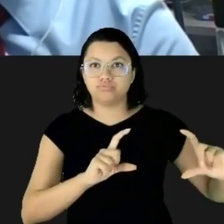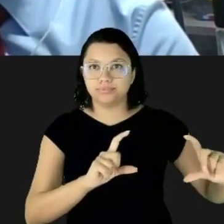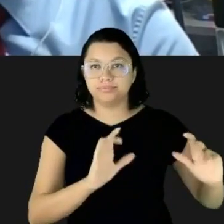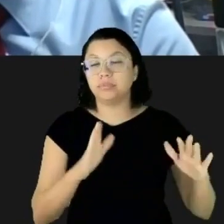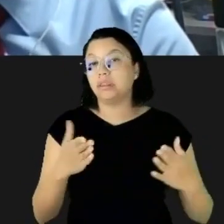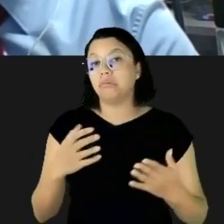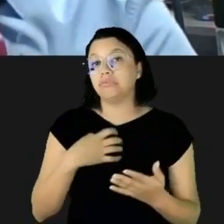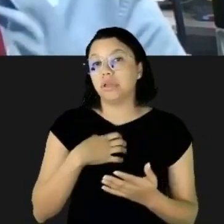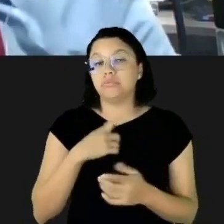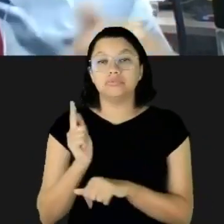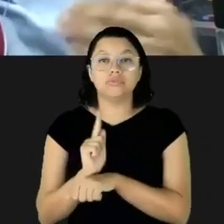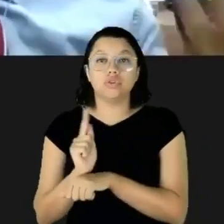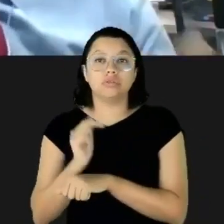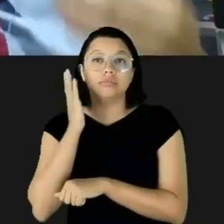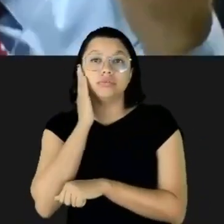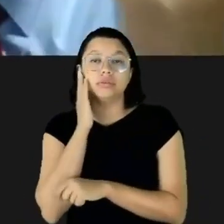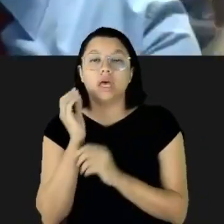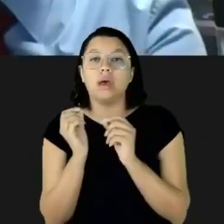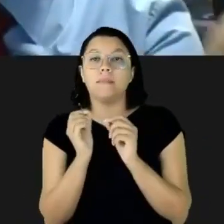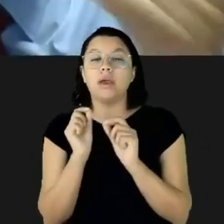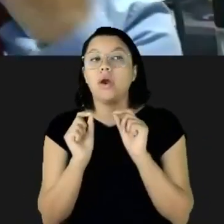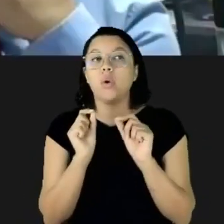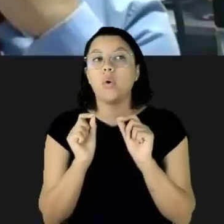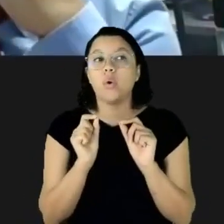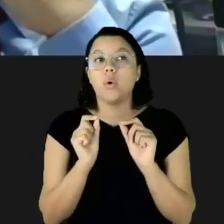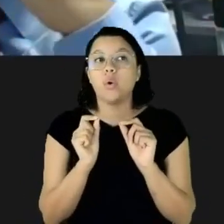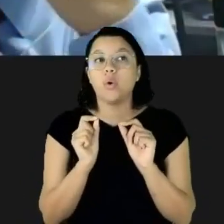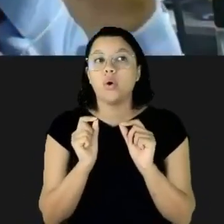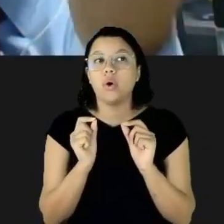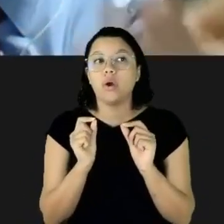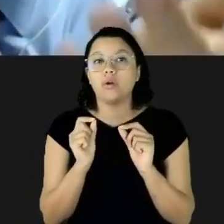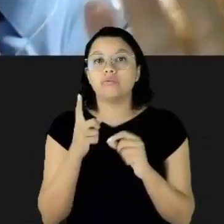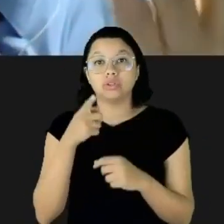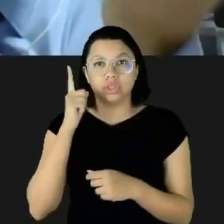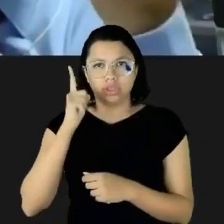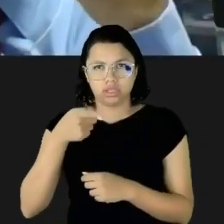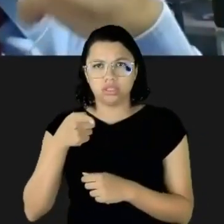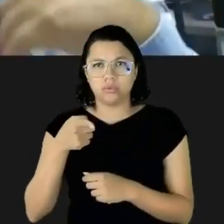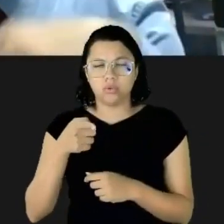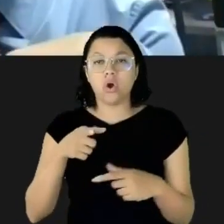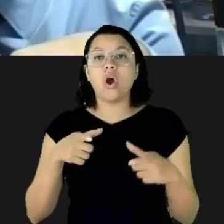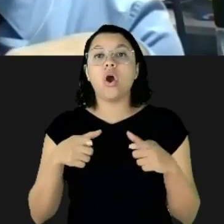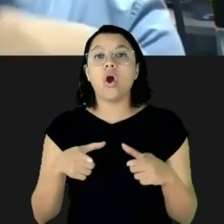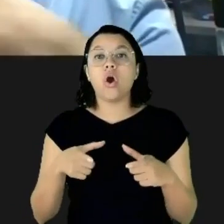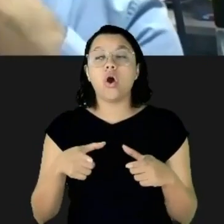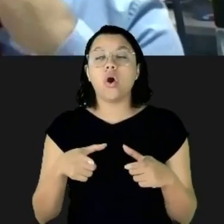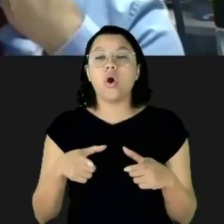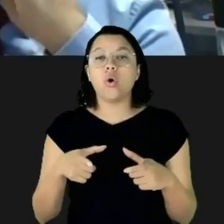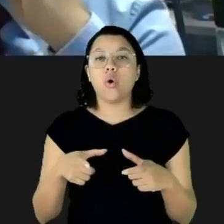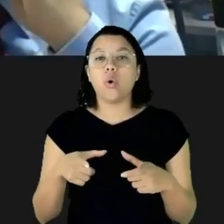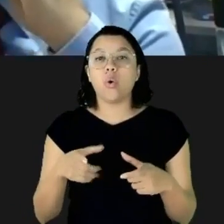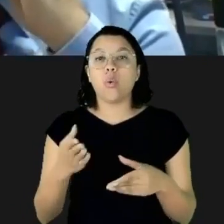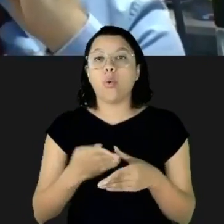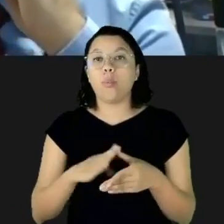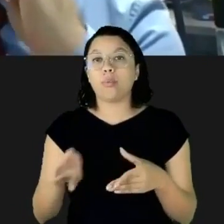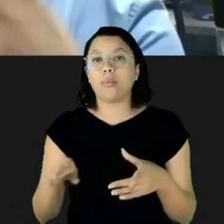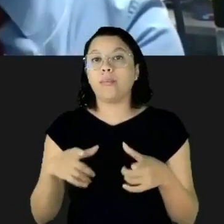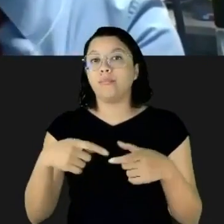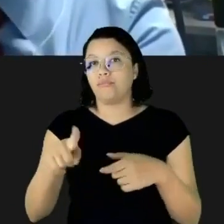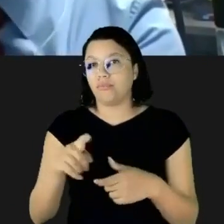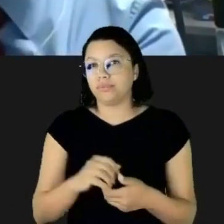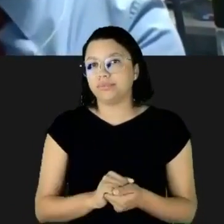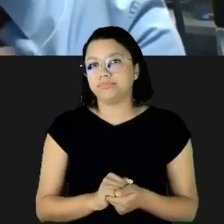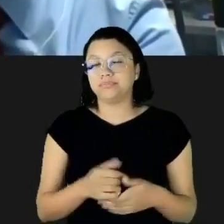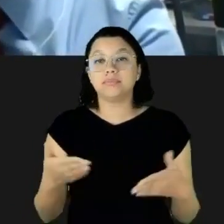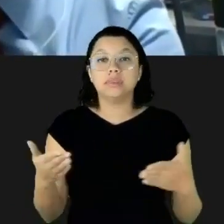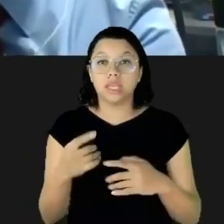então é uma forma de gestão de você saber o que você determinou e aonde o processo está